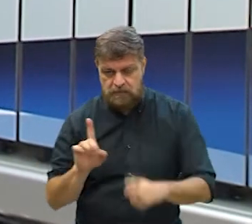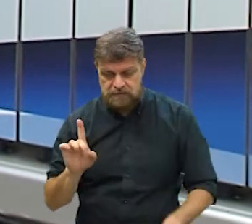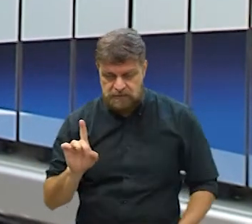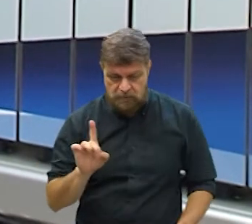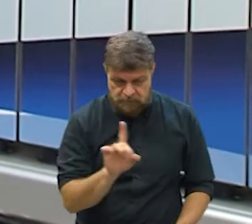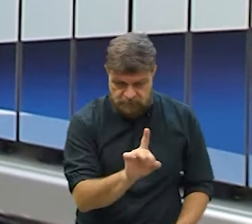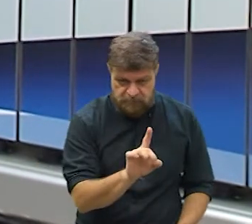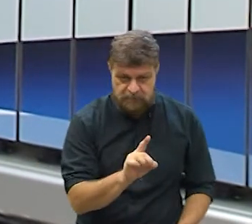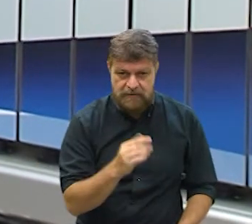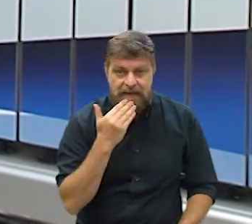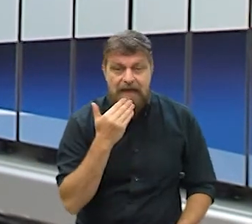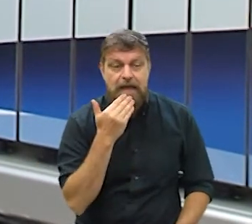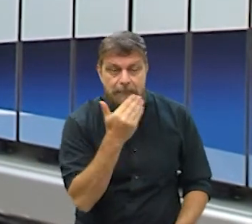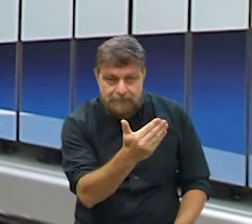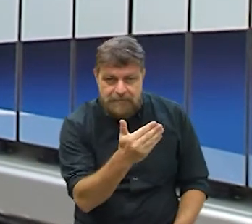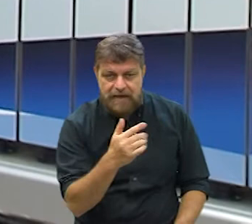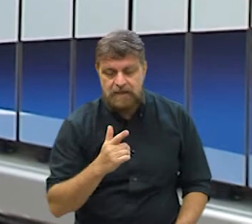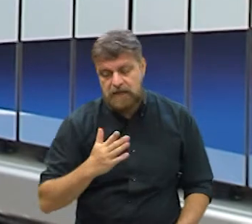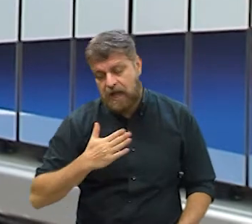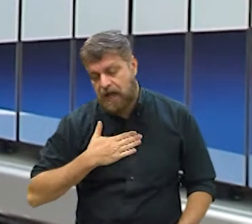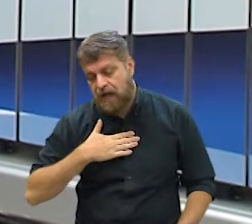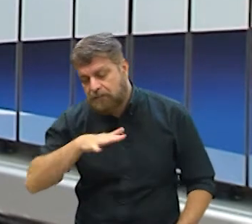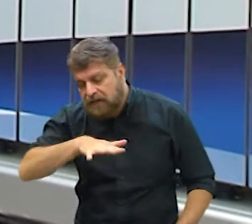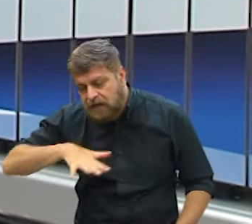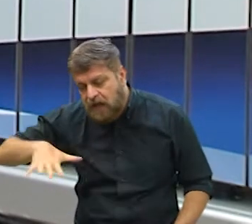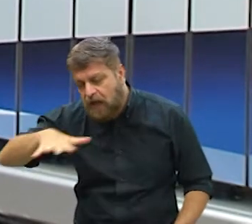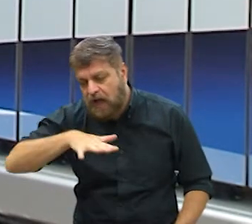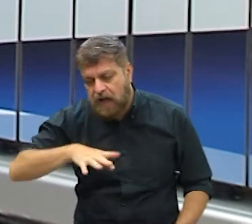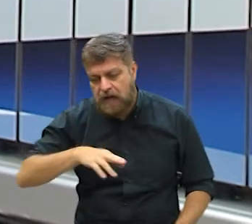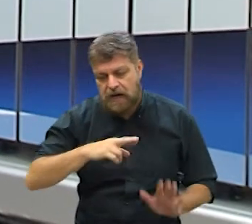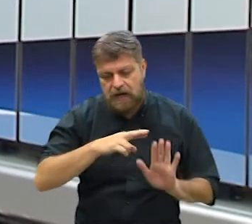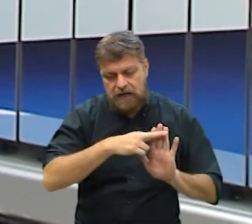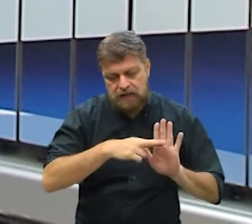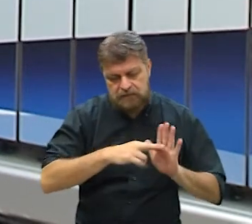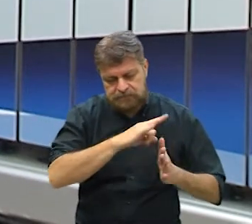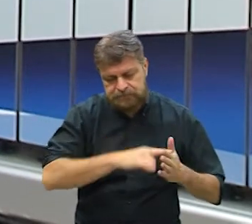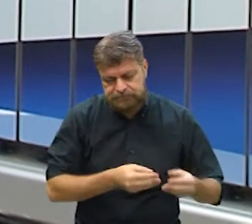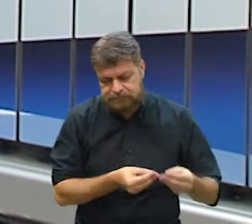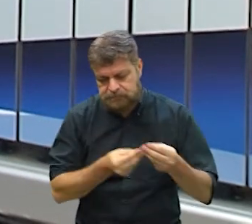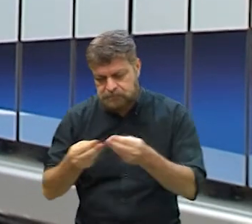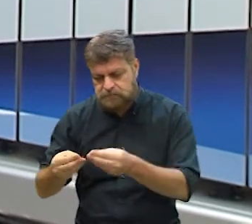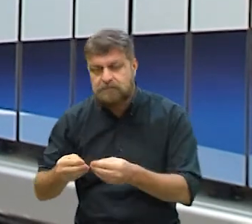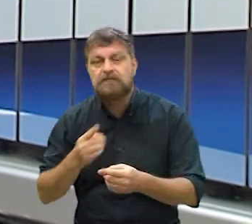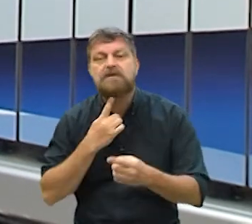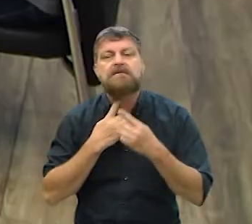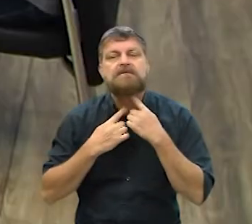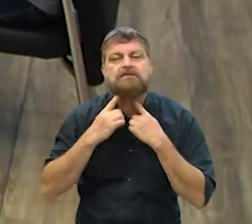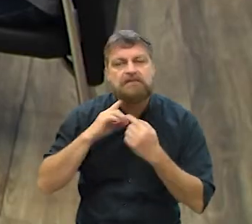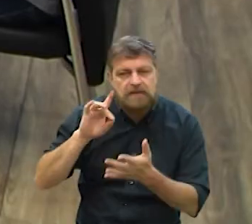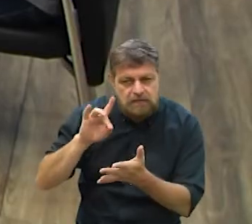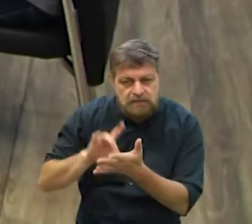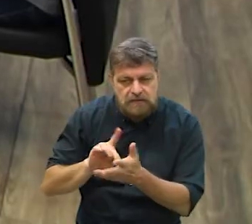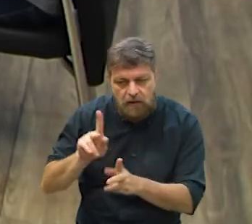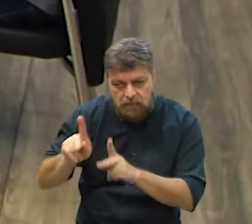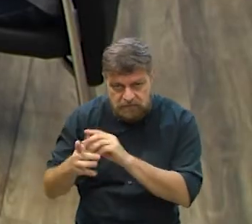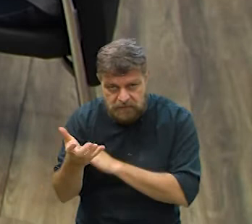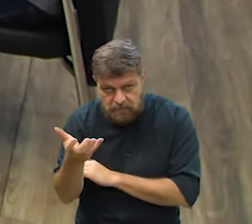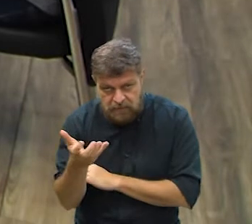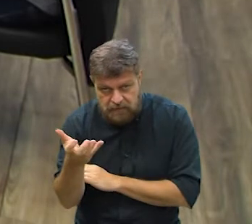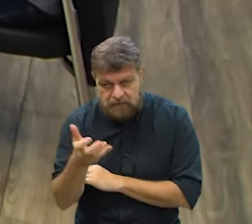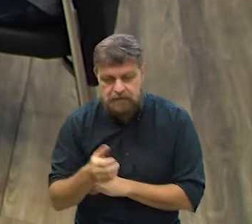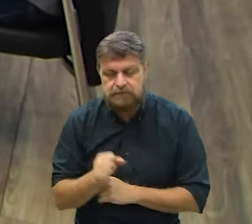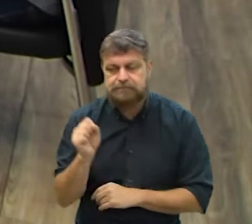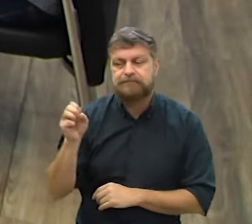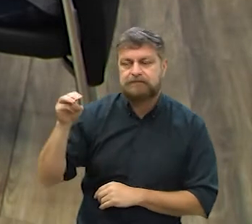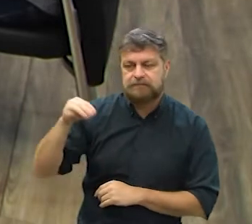faz esse tipo de pedido, regulariza a minha área, ela tem esse desejo de ter o documento oficial? Sim, tem sim.